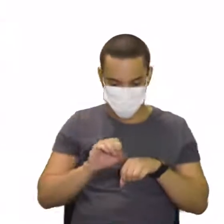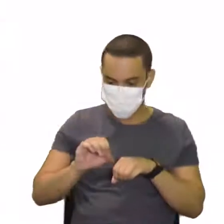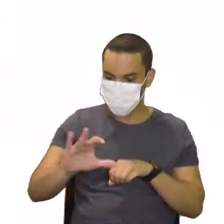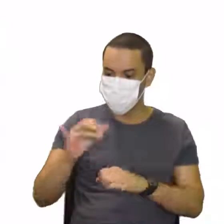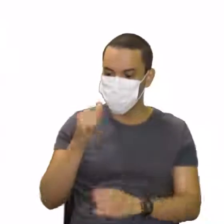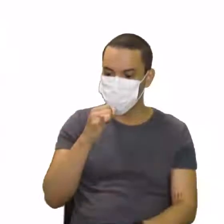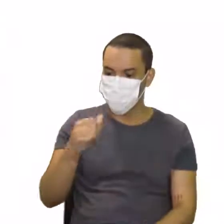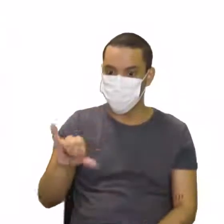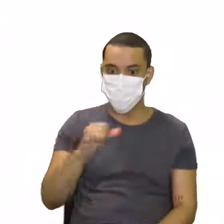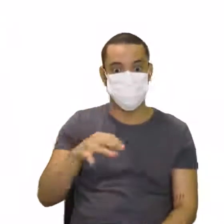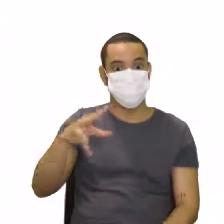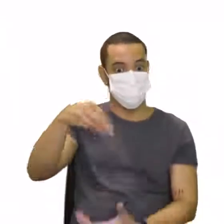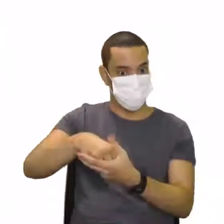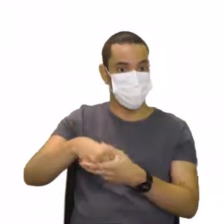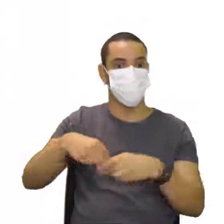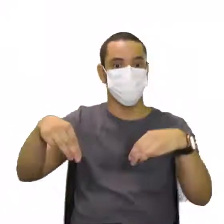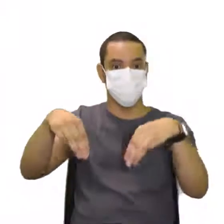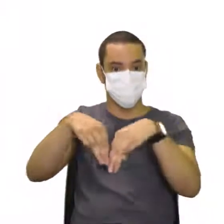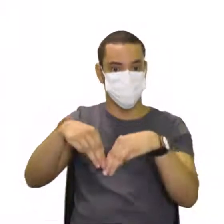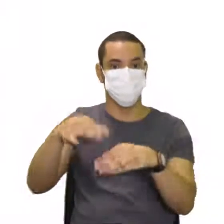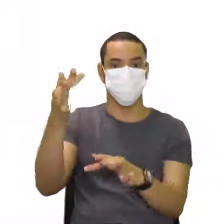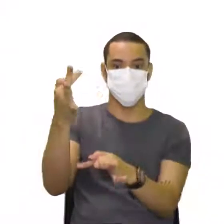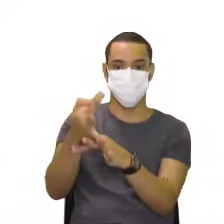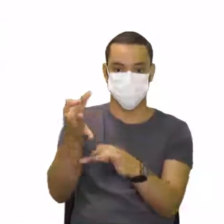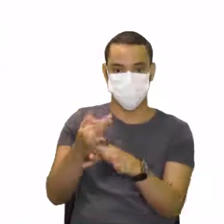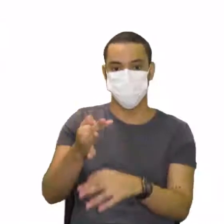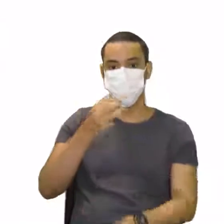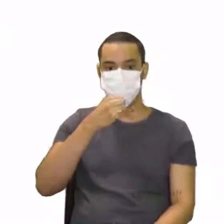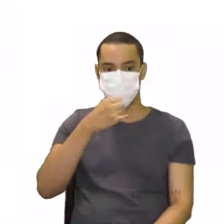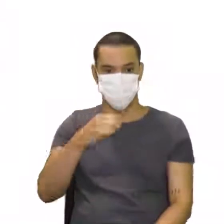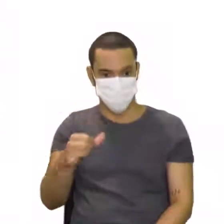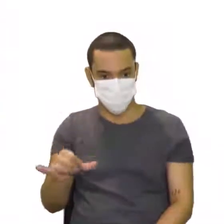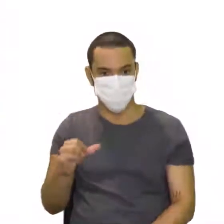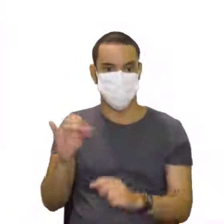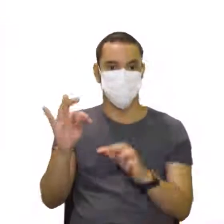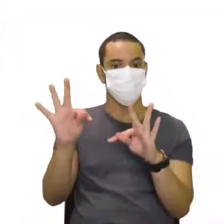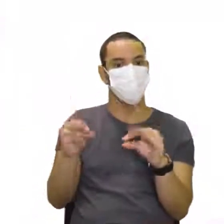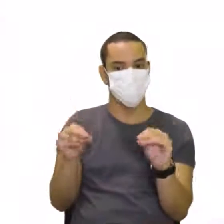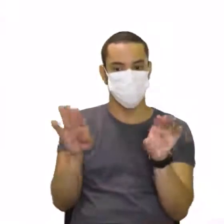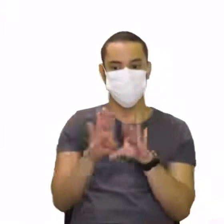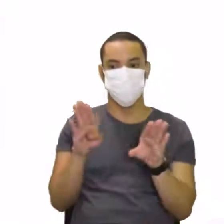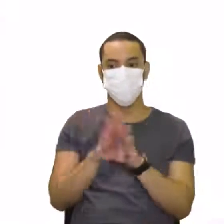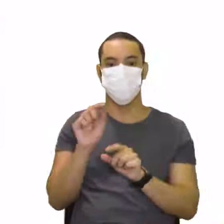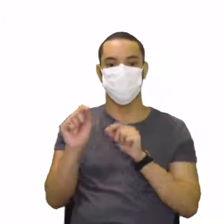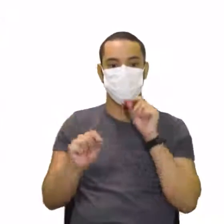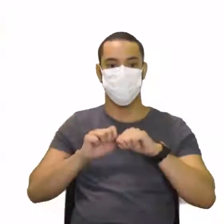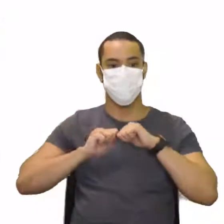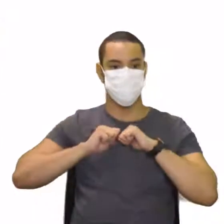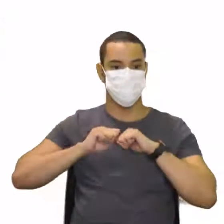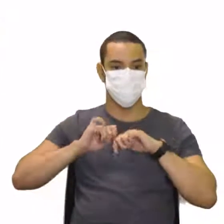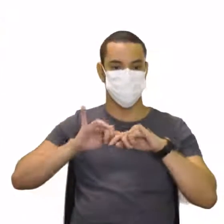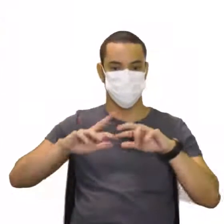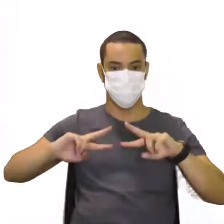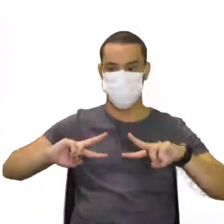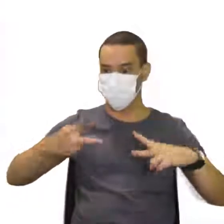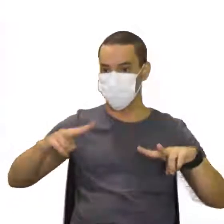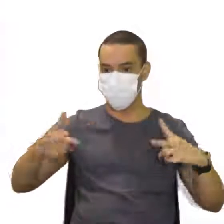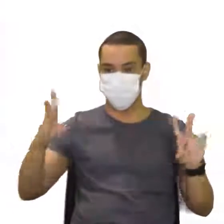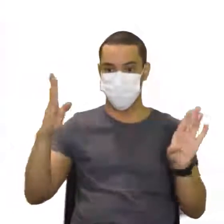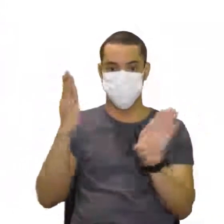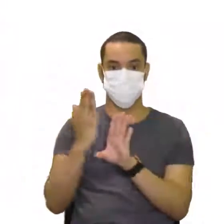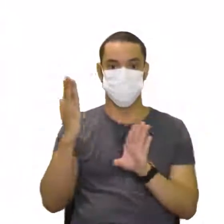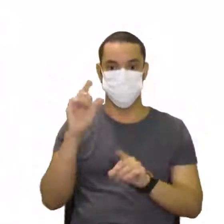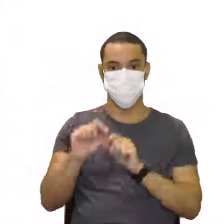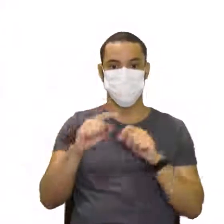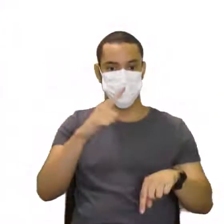aqui é bem físico, né? Envolve ondas eletromagnéticas, correntes eletromagnéticas e também propagação dessas ondas e correntes por meio